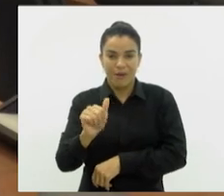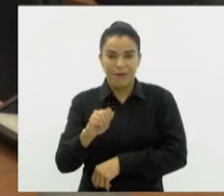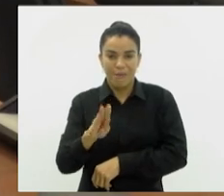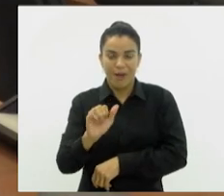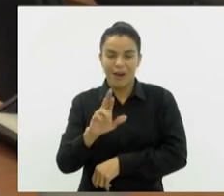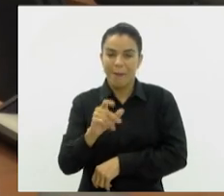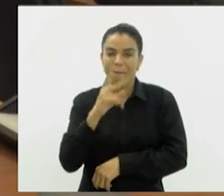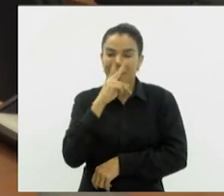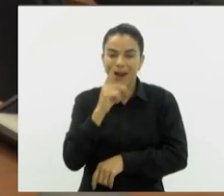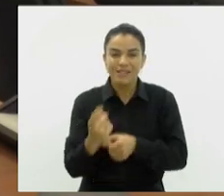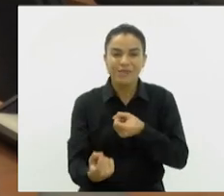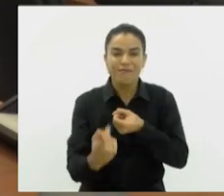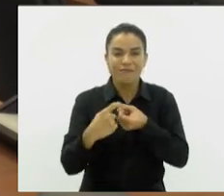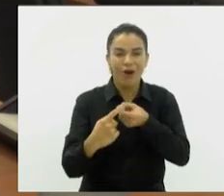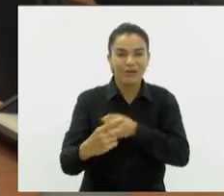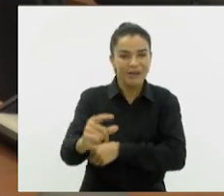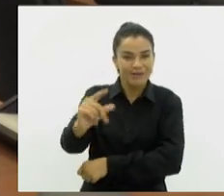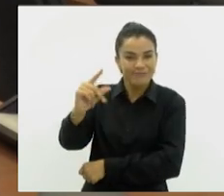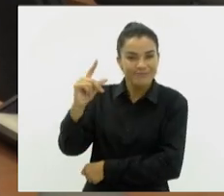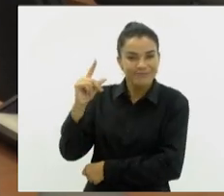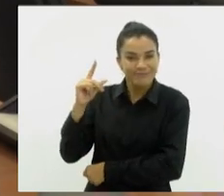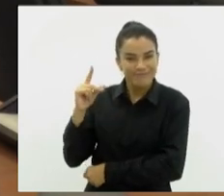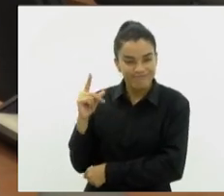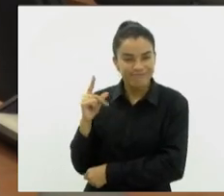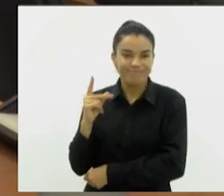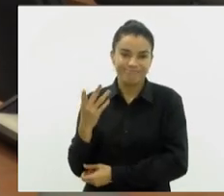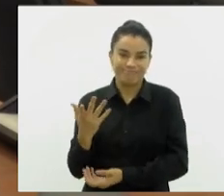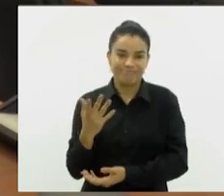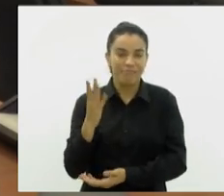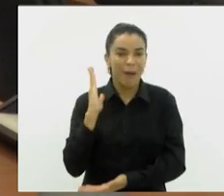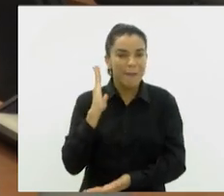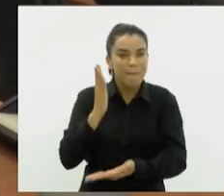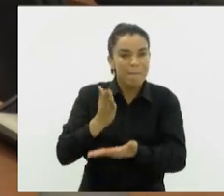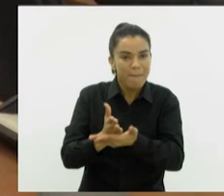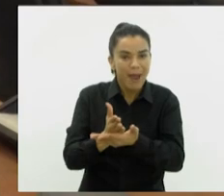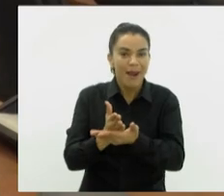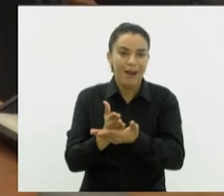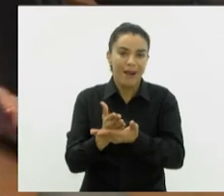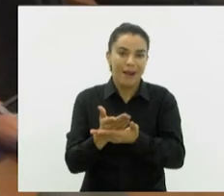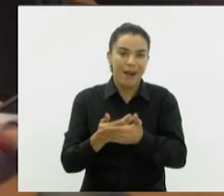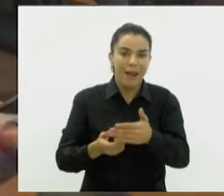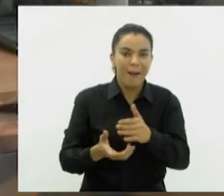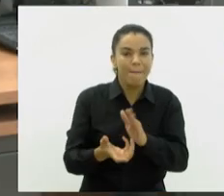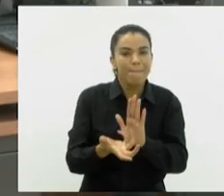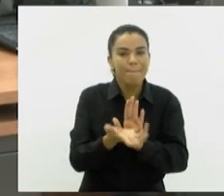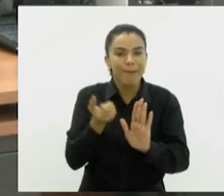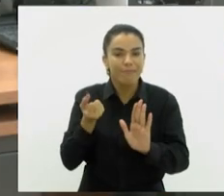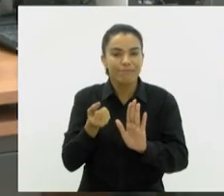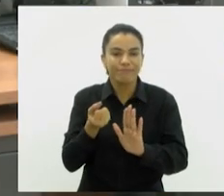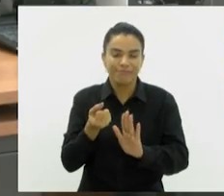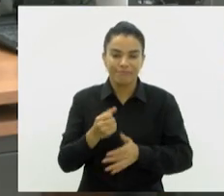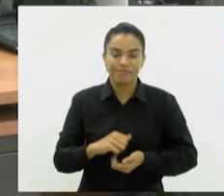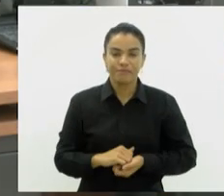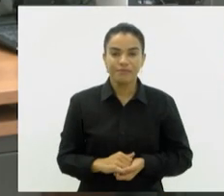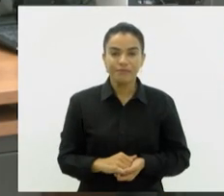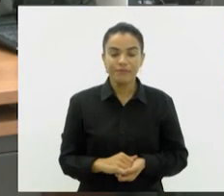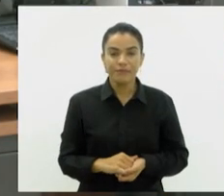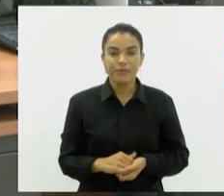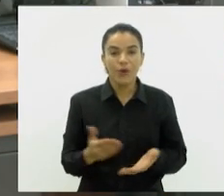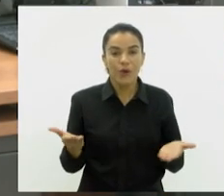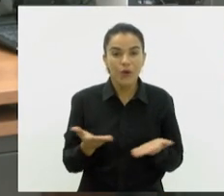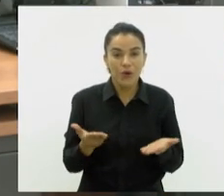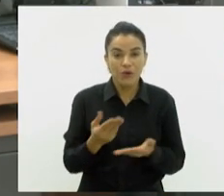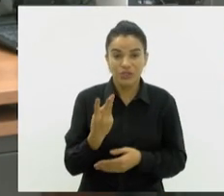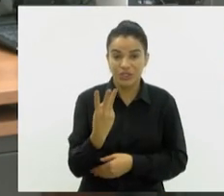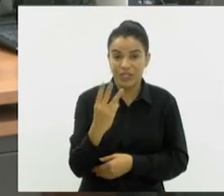uma volta ao passado para enfrentar essa máfia dos empréstimos de consignados e hoje